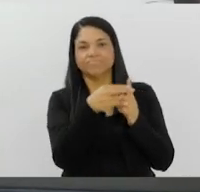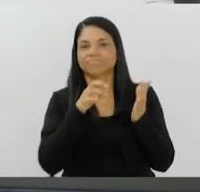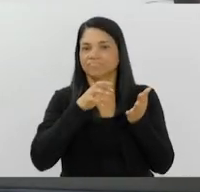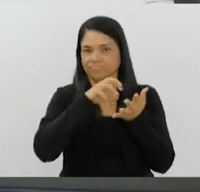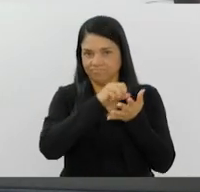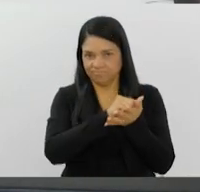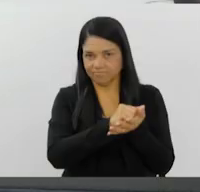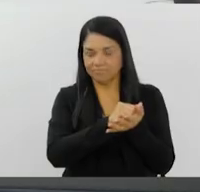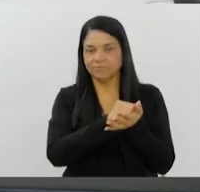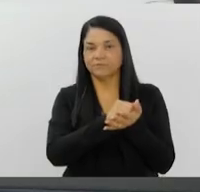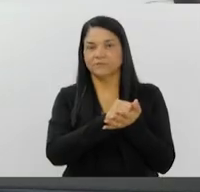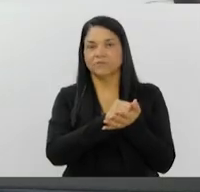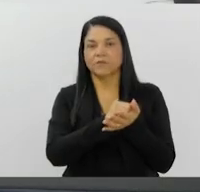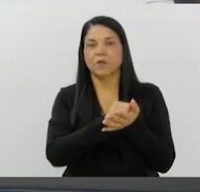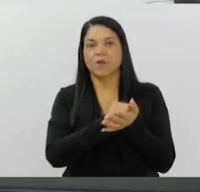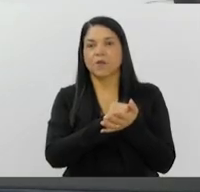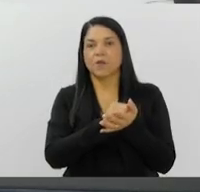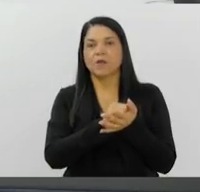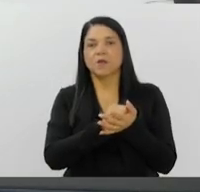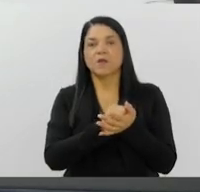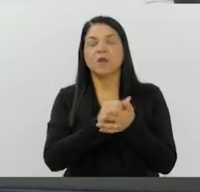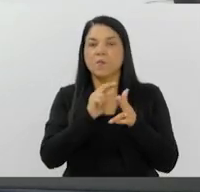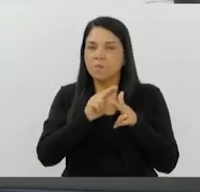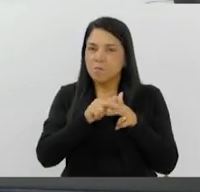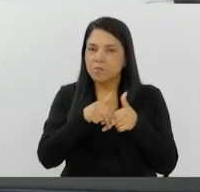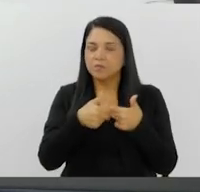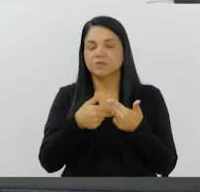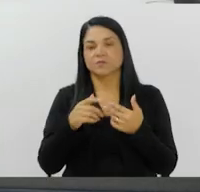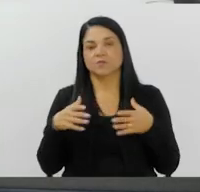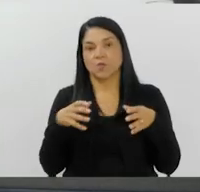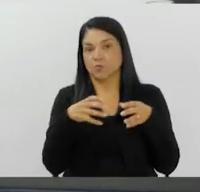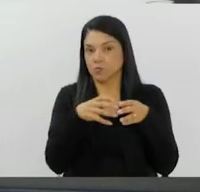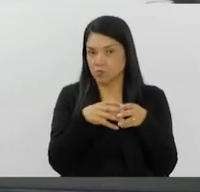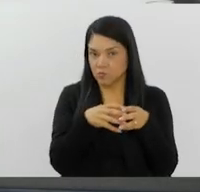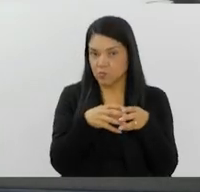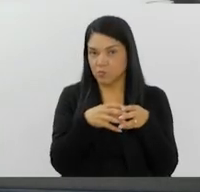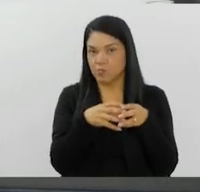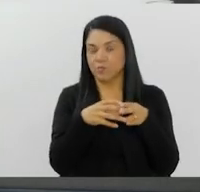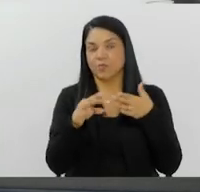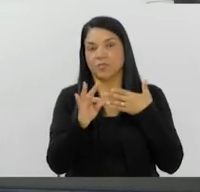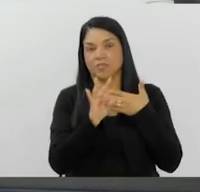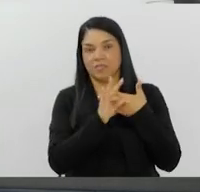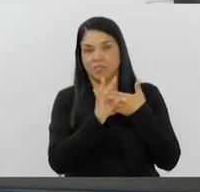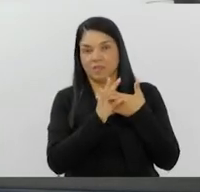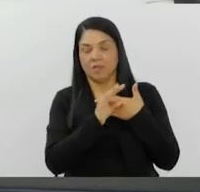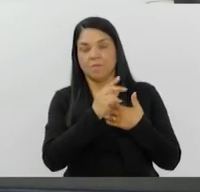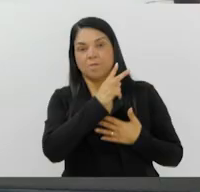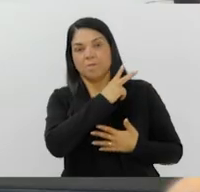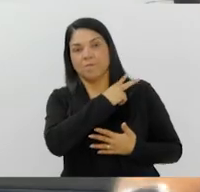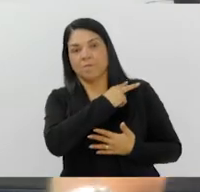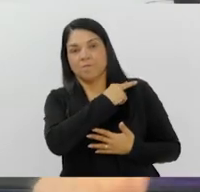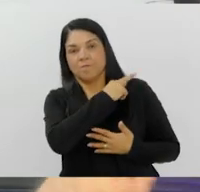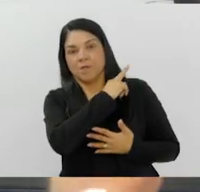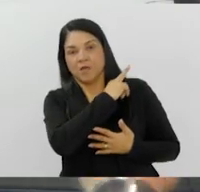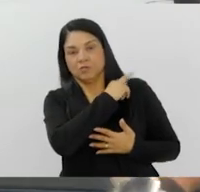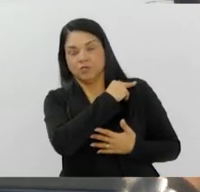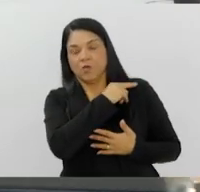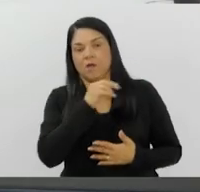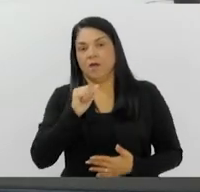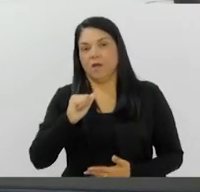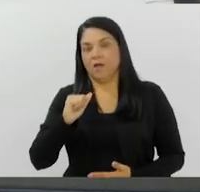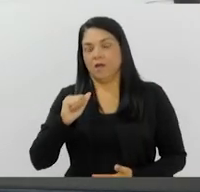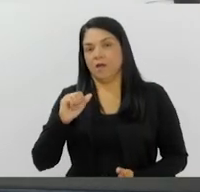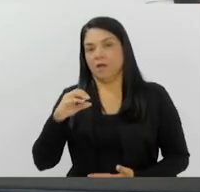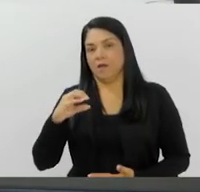isso que e é por isso que trouxemos a aqui a nossa equipe técnica majora guidan e Major Ferreira que